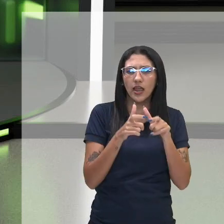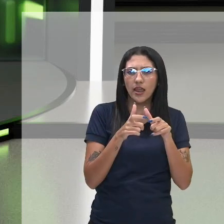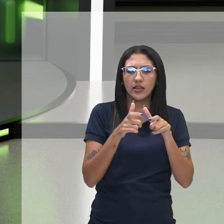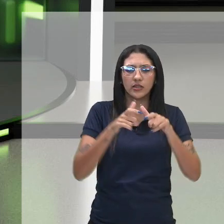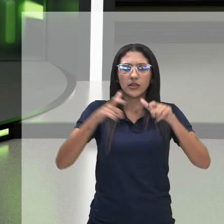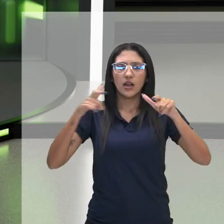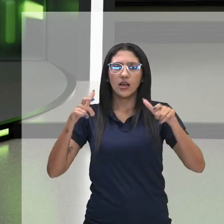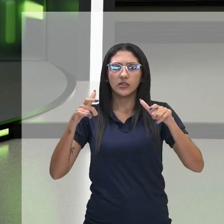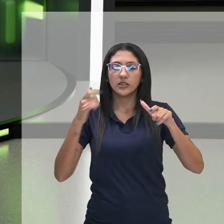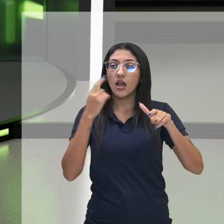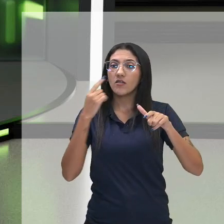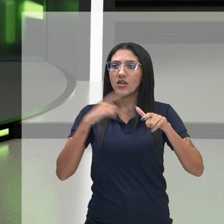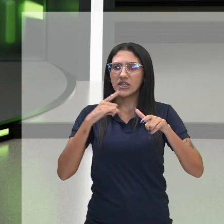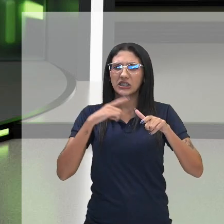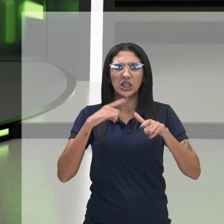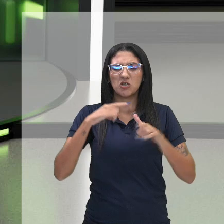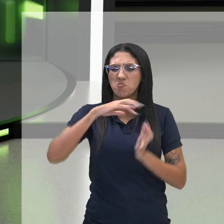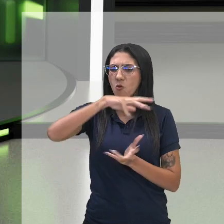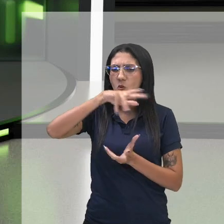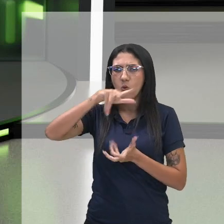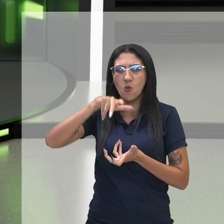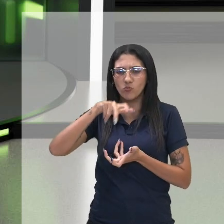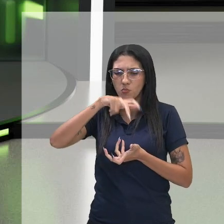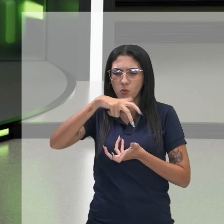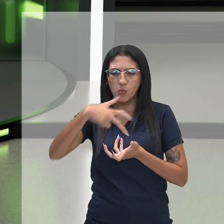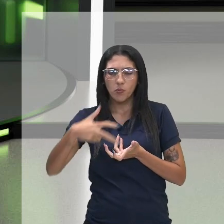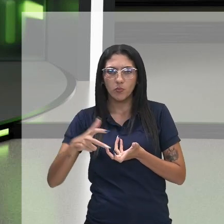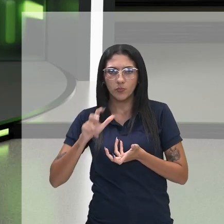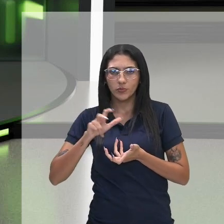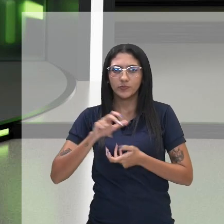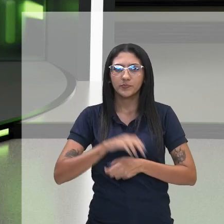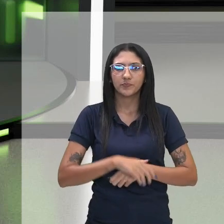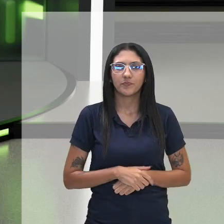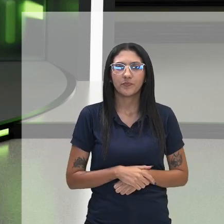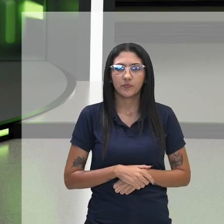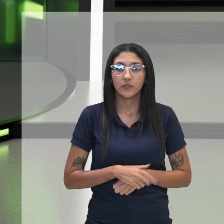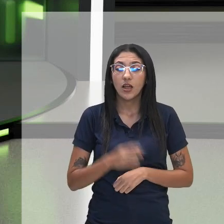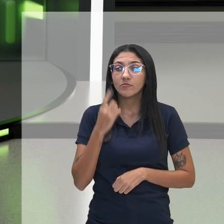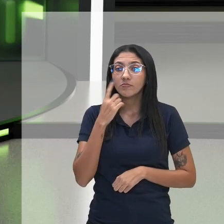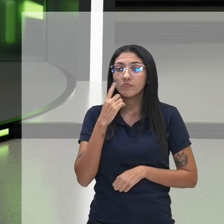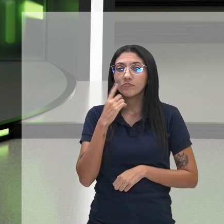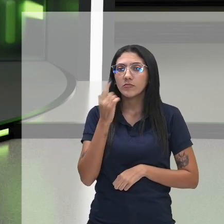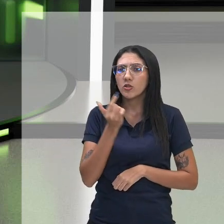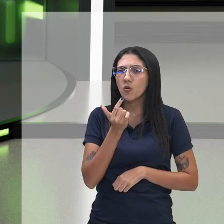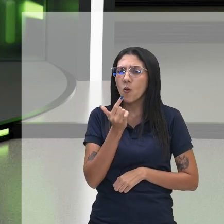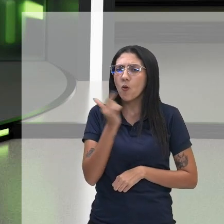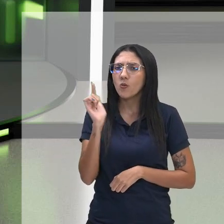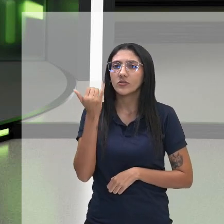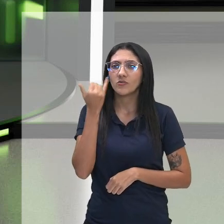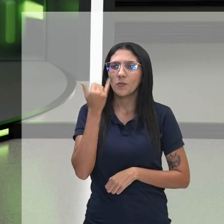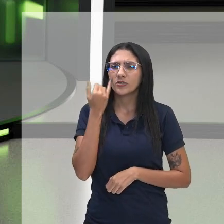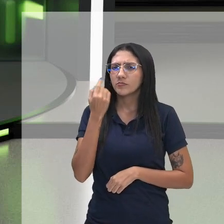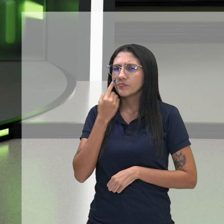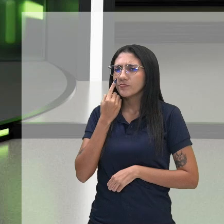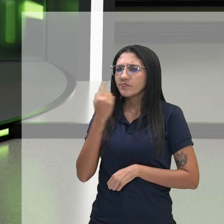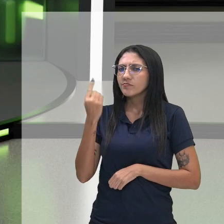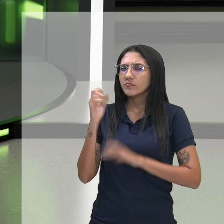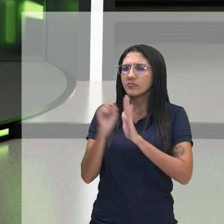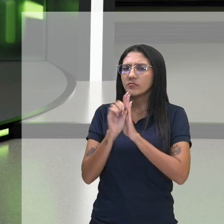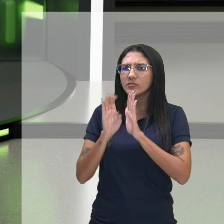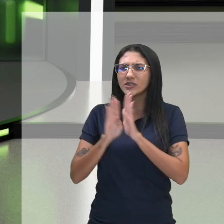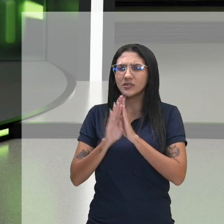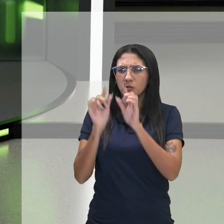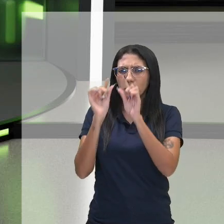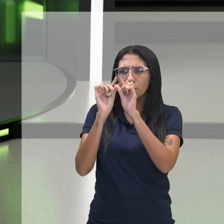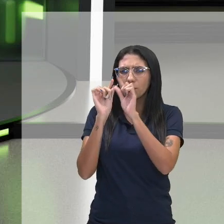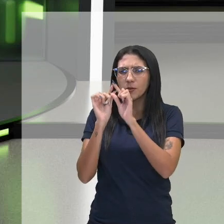ali, ó, distribuídas. E aqui a gente ainda tem uma outra observação, né, que são aqui em preto, ó, observe que tem vários